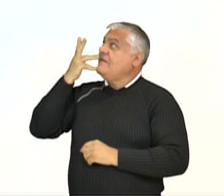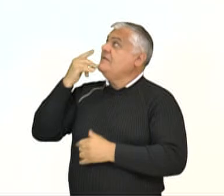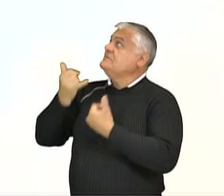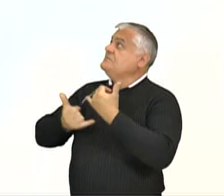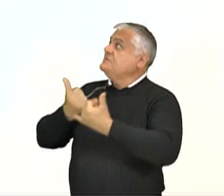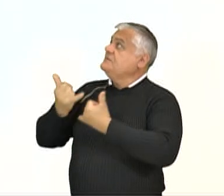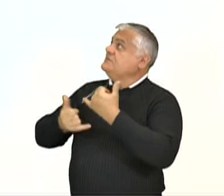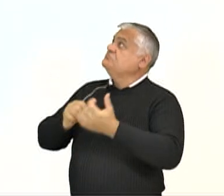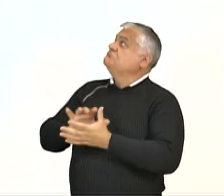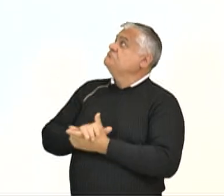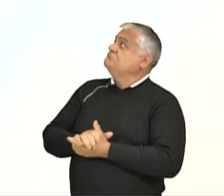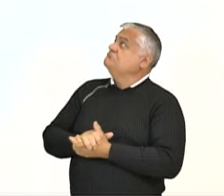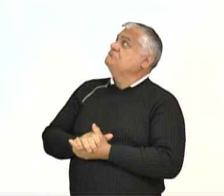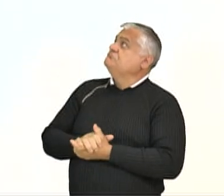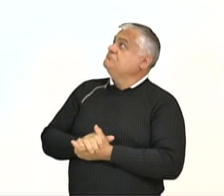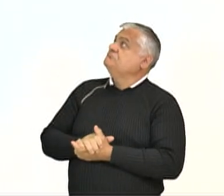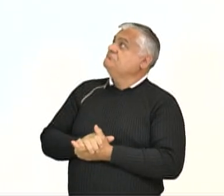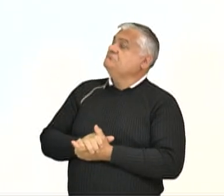jogando goalball.